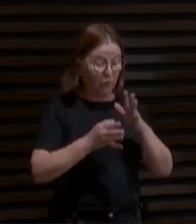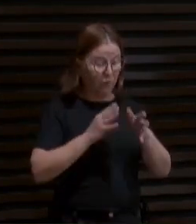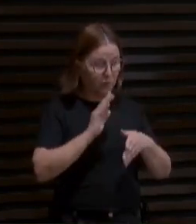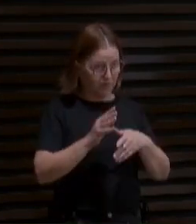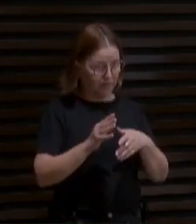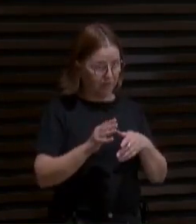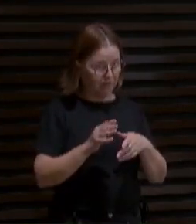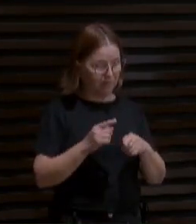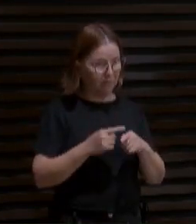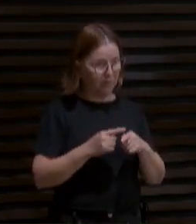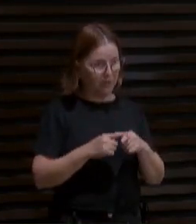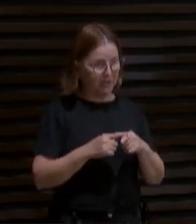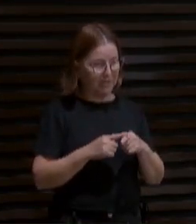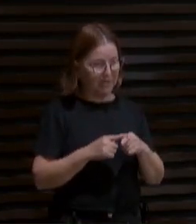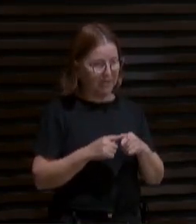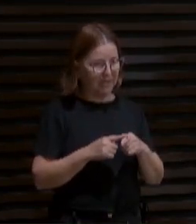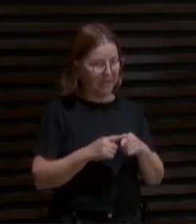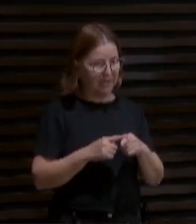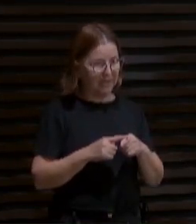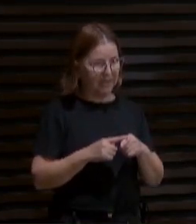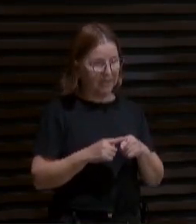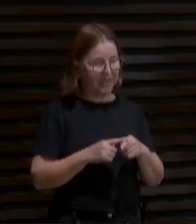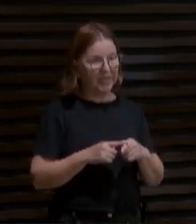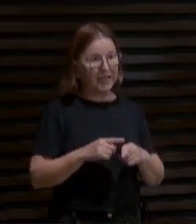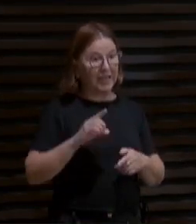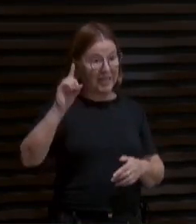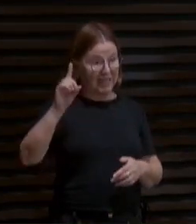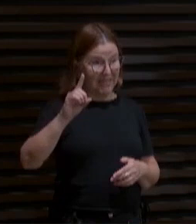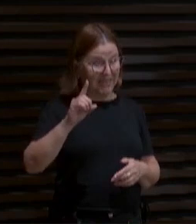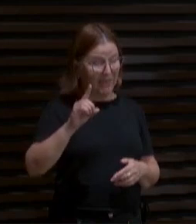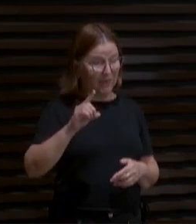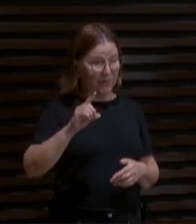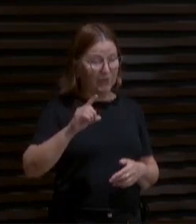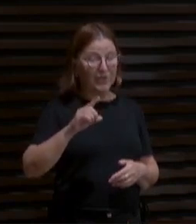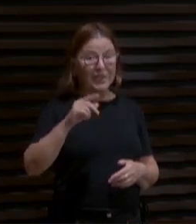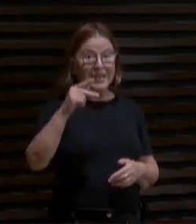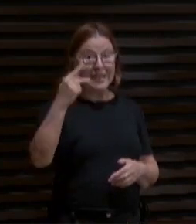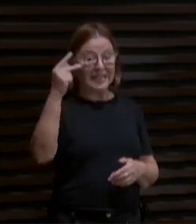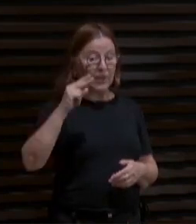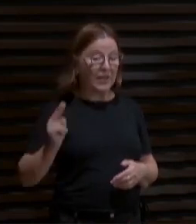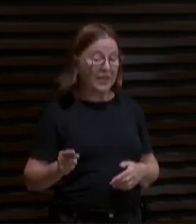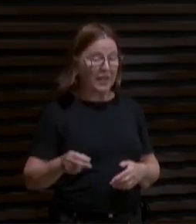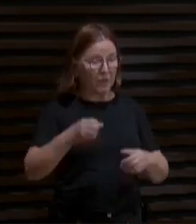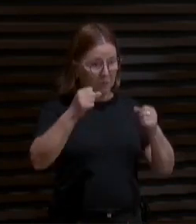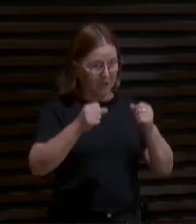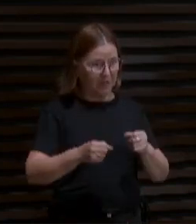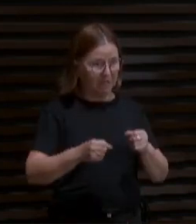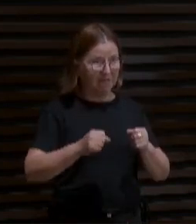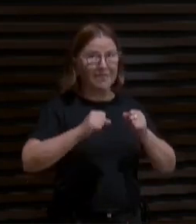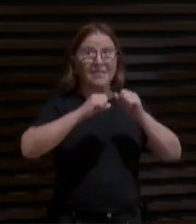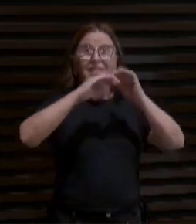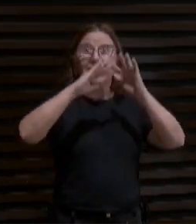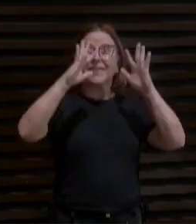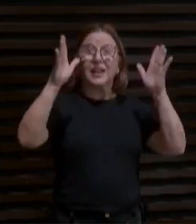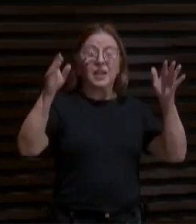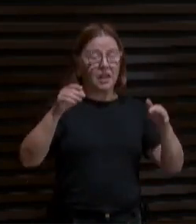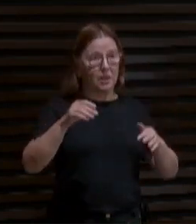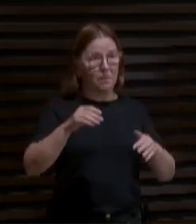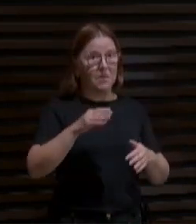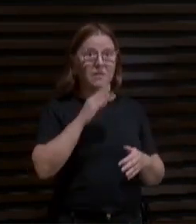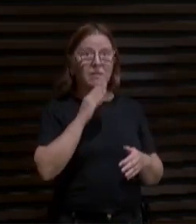os atributos invisíveis de Deus, o seu eterno poder e a sua divindade claramente se reconhecem por meio das coisas que foram